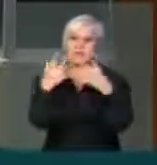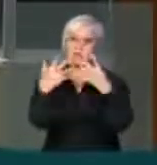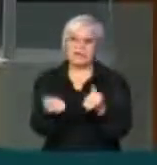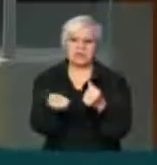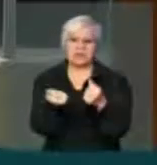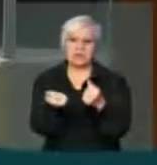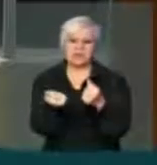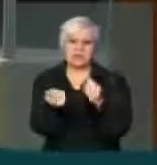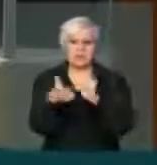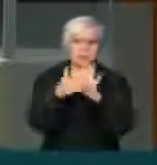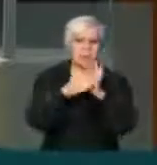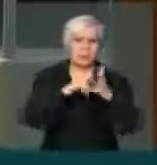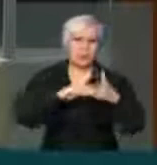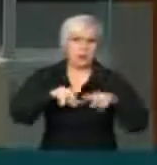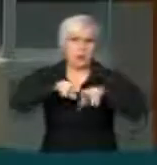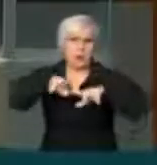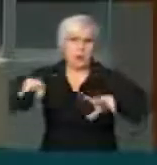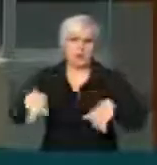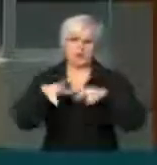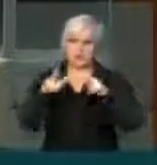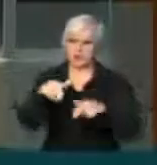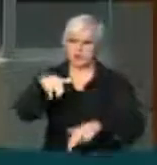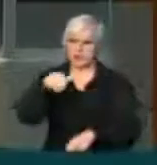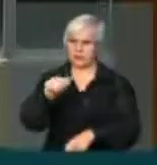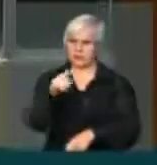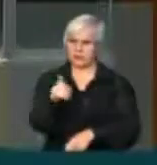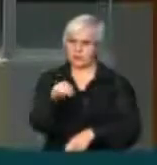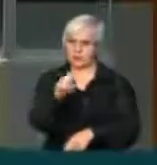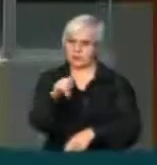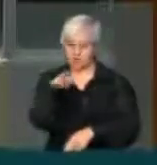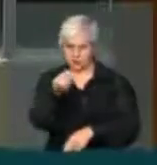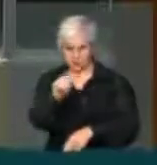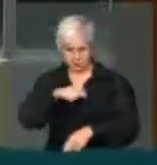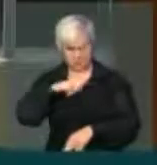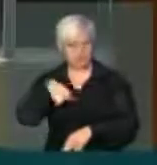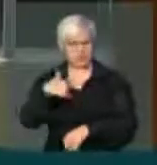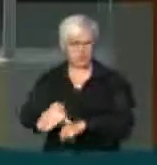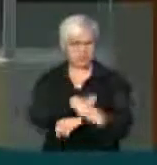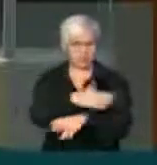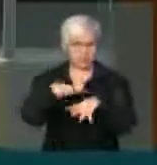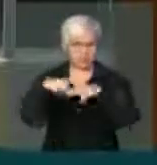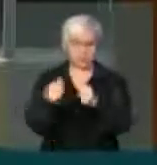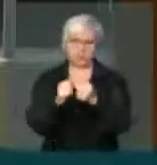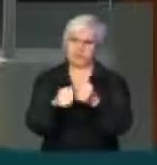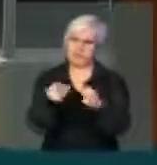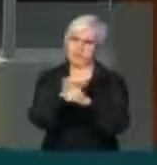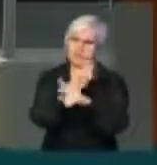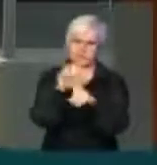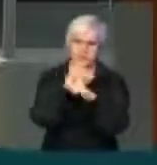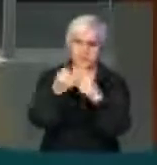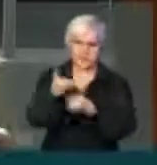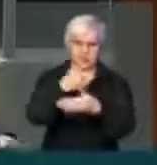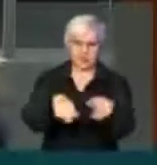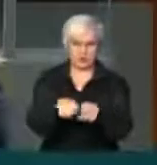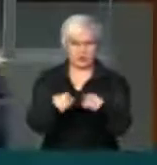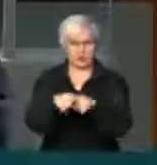e propostas como os nazistas, que estão aí, estão nas ruas, estão nas redes sociais. Muito obrigado, senhor presidente.